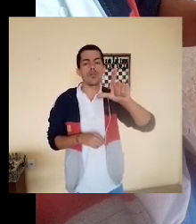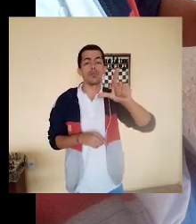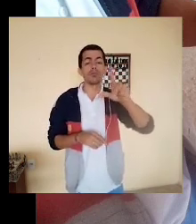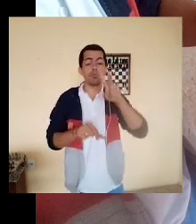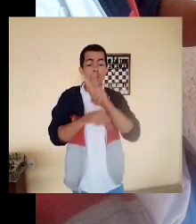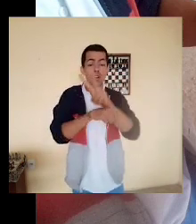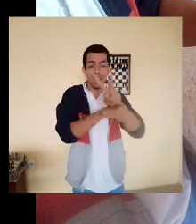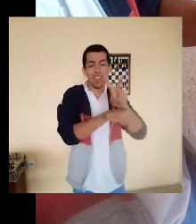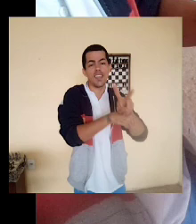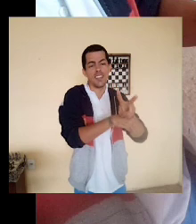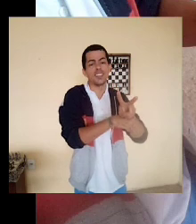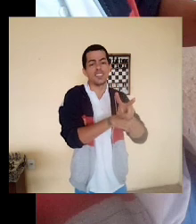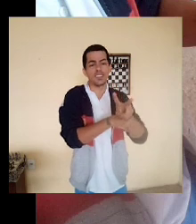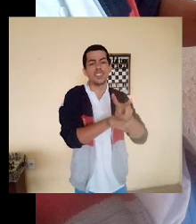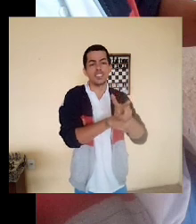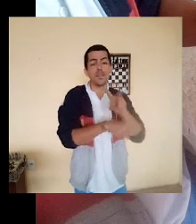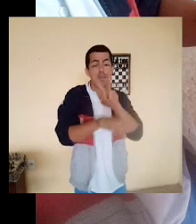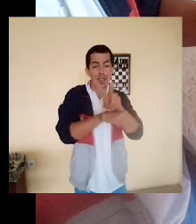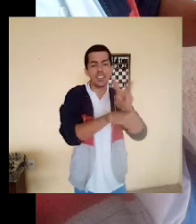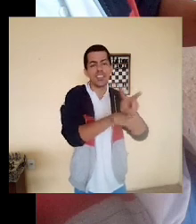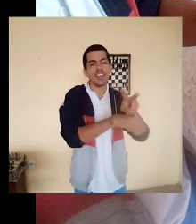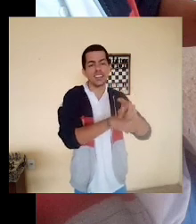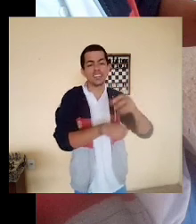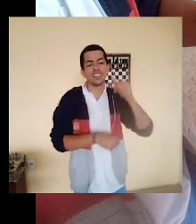cheque mate.